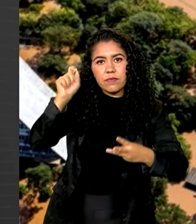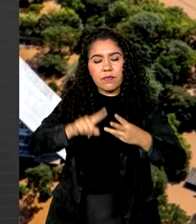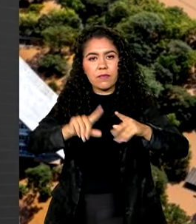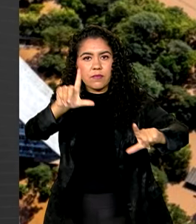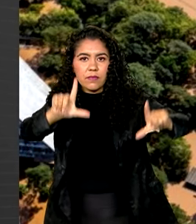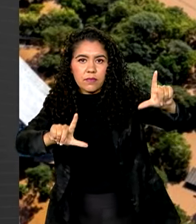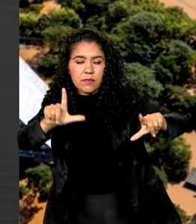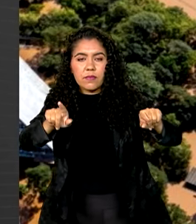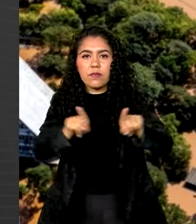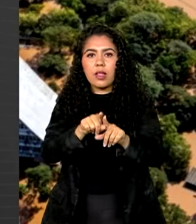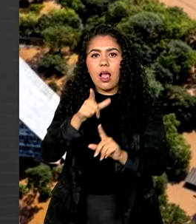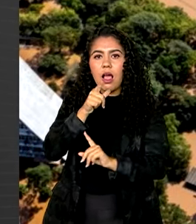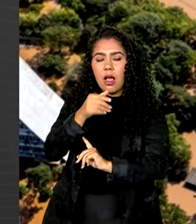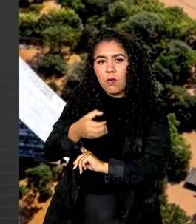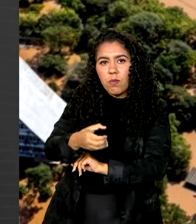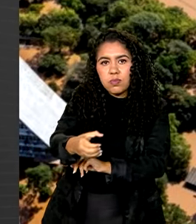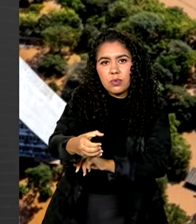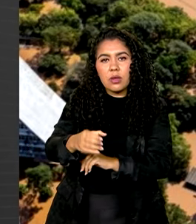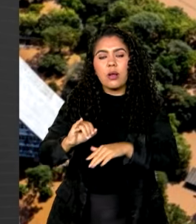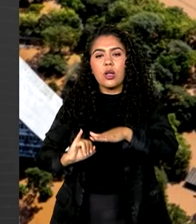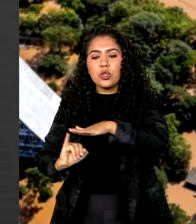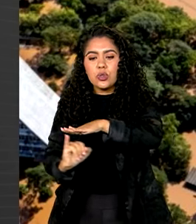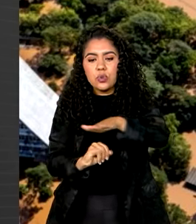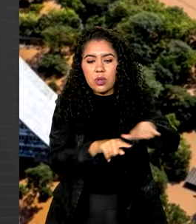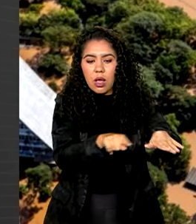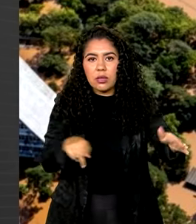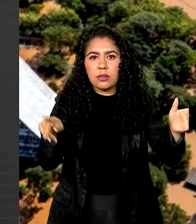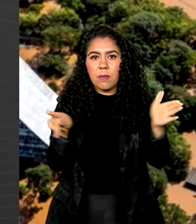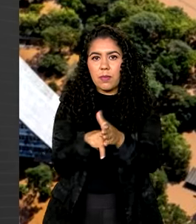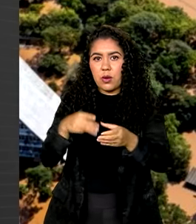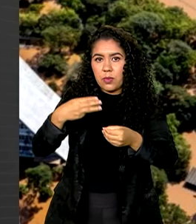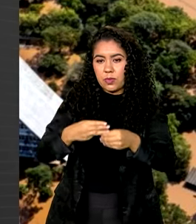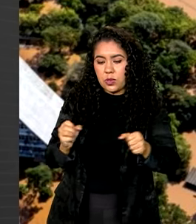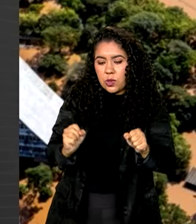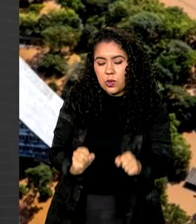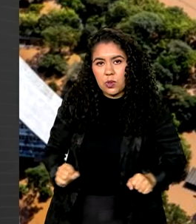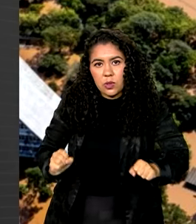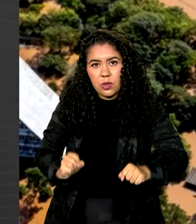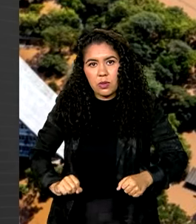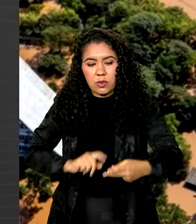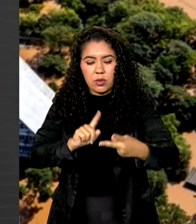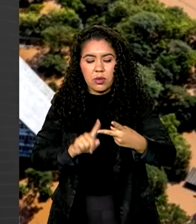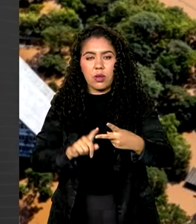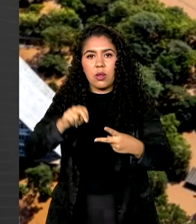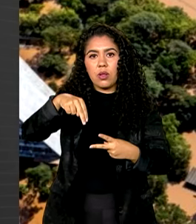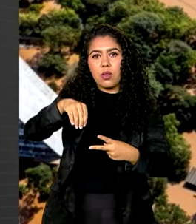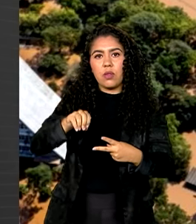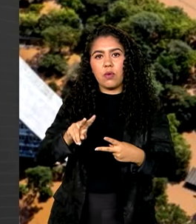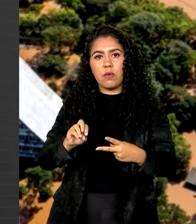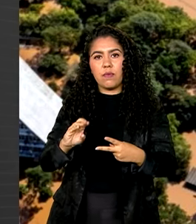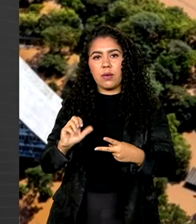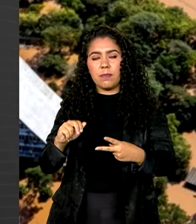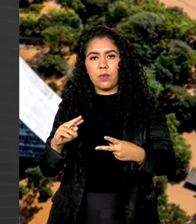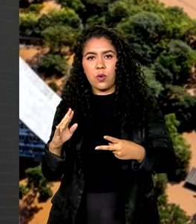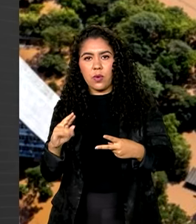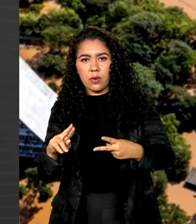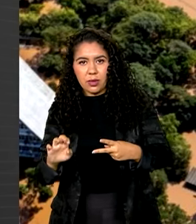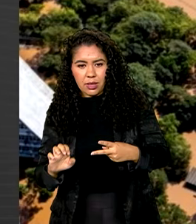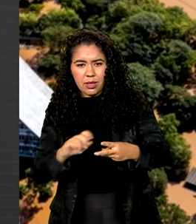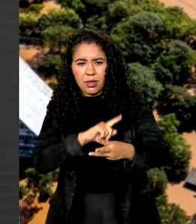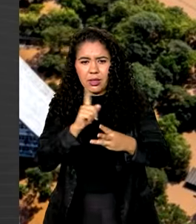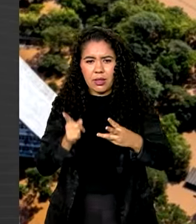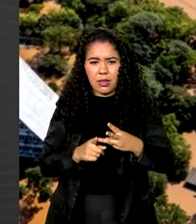televisões para instituições que atuam em Canoas, Caçapava do Sul, Novo Hamburgo, Dona Francisca e Santa Cruz do